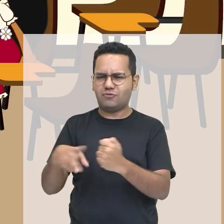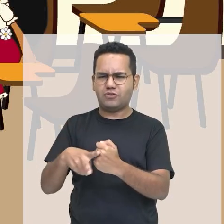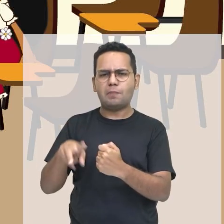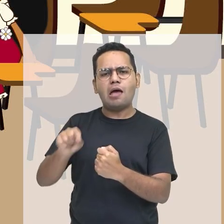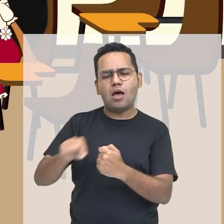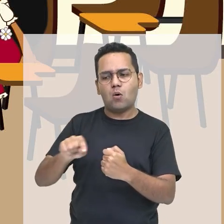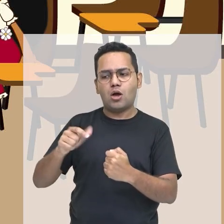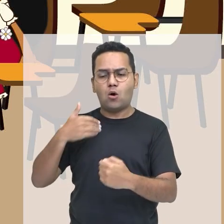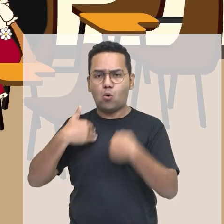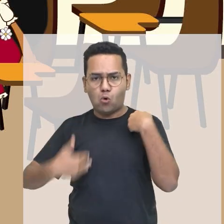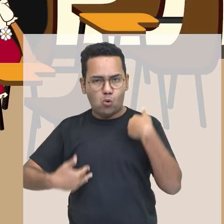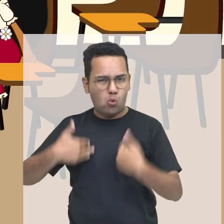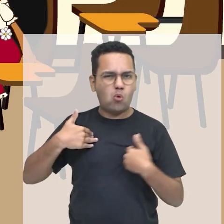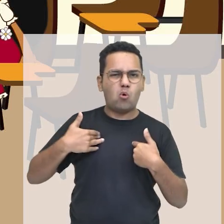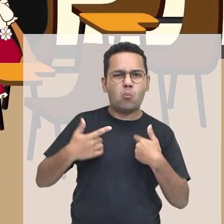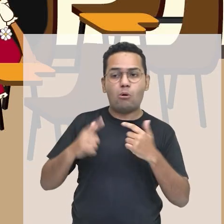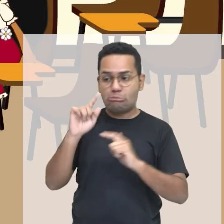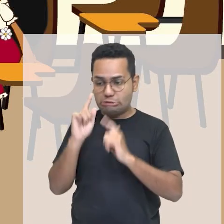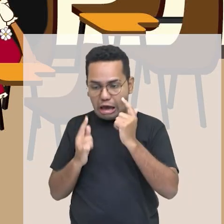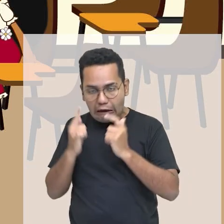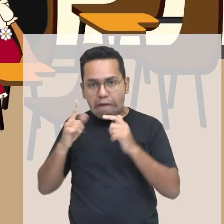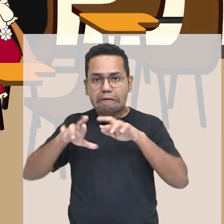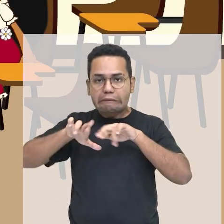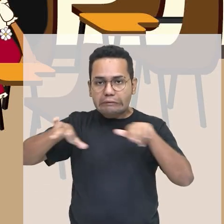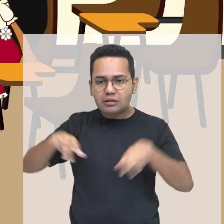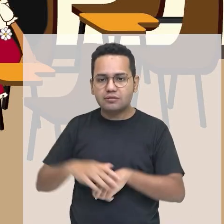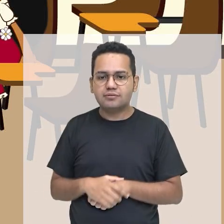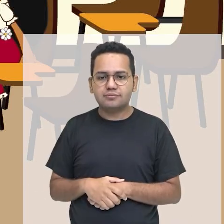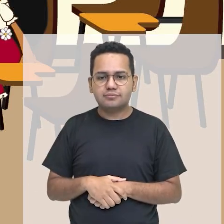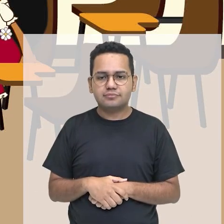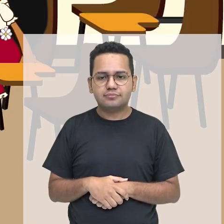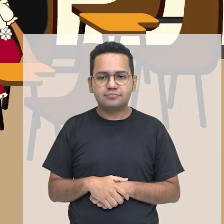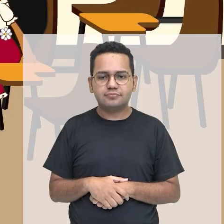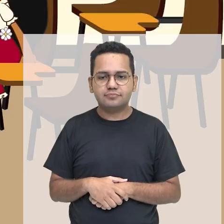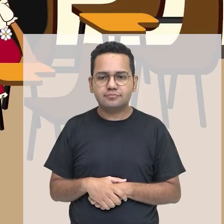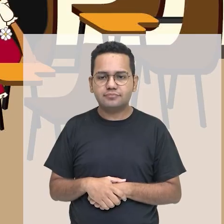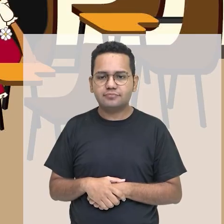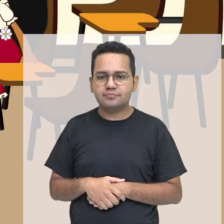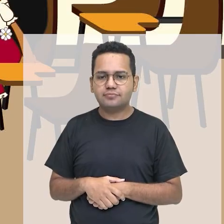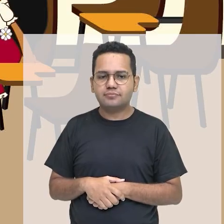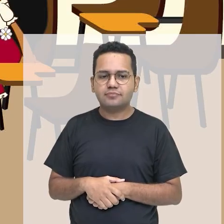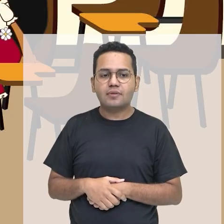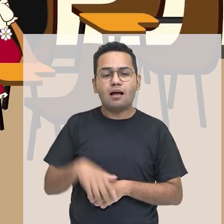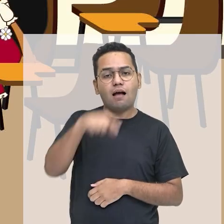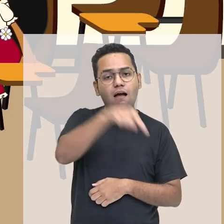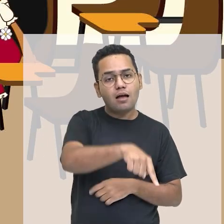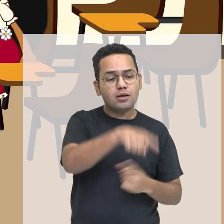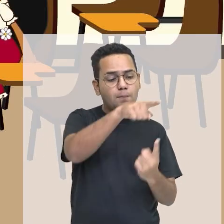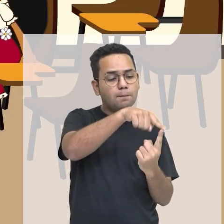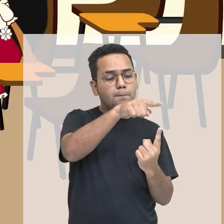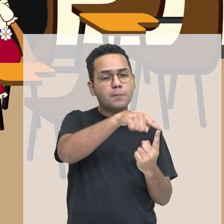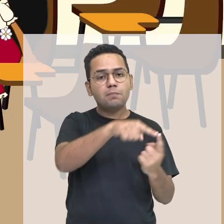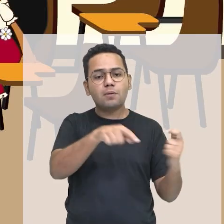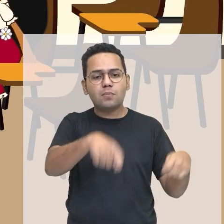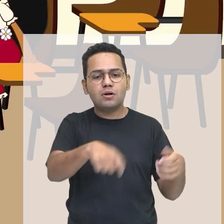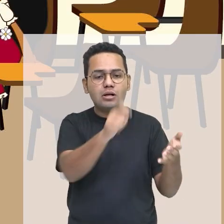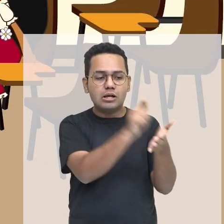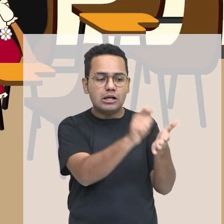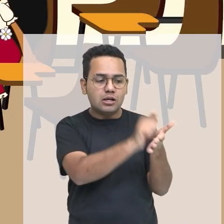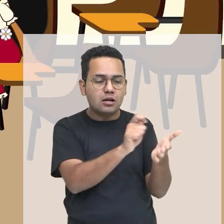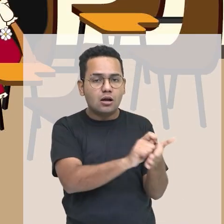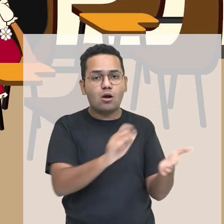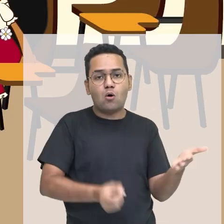mais, a linguagem verbal ela precisa ser externalizada de alguma forma. Seja através da escrita, seja através